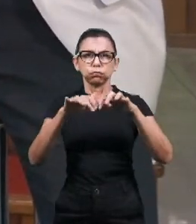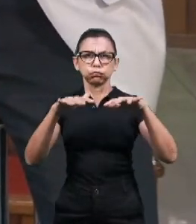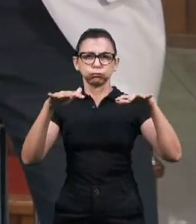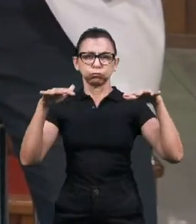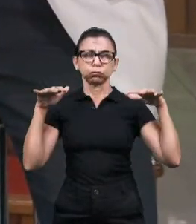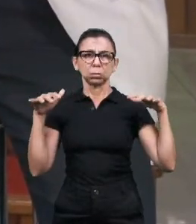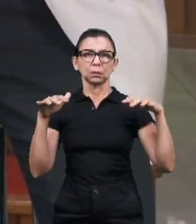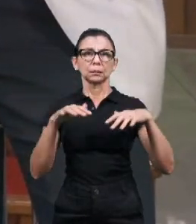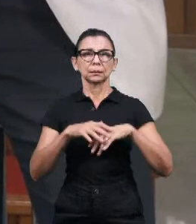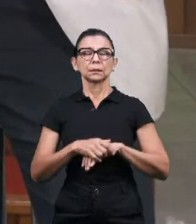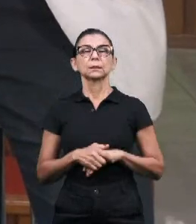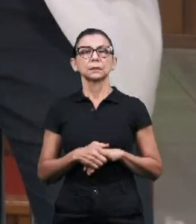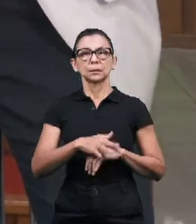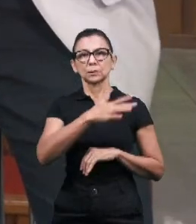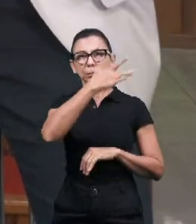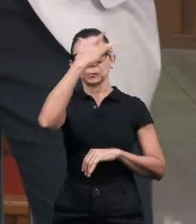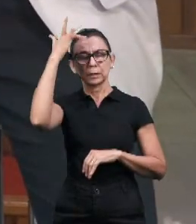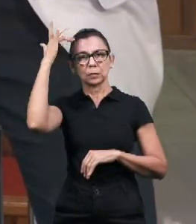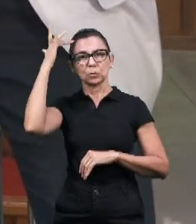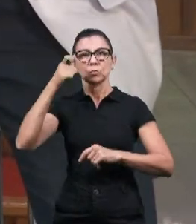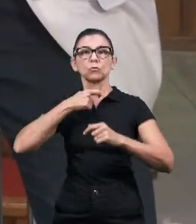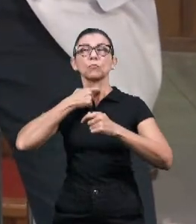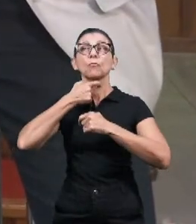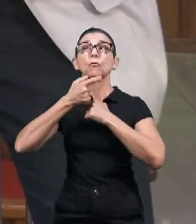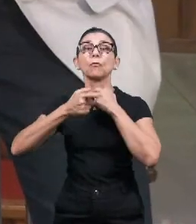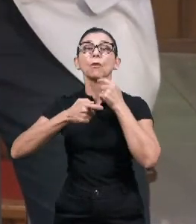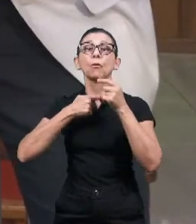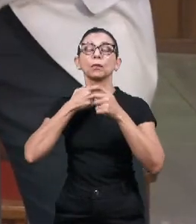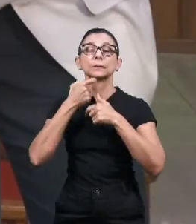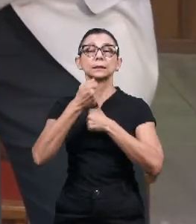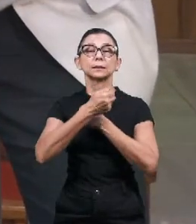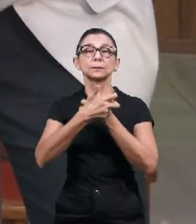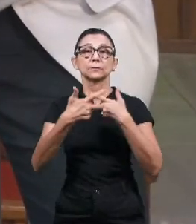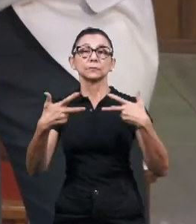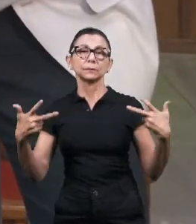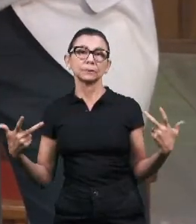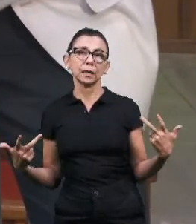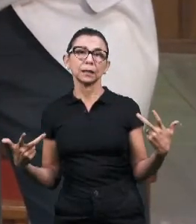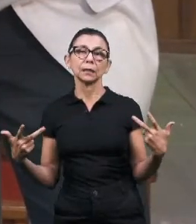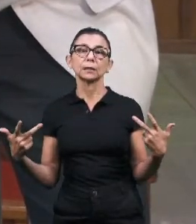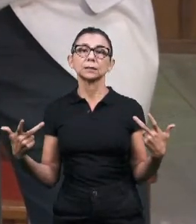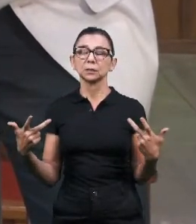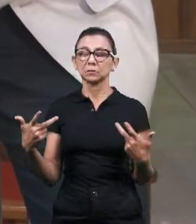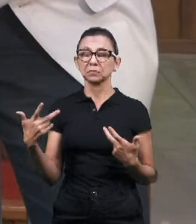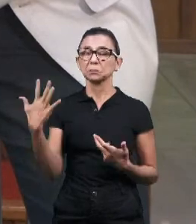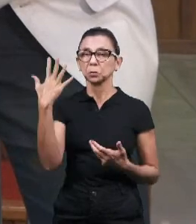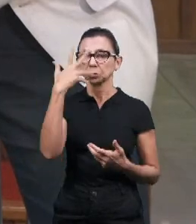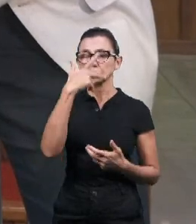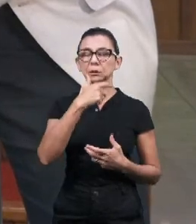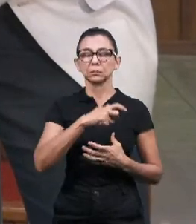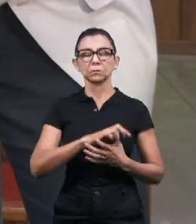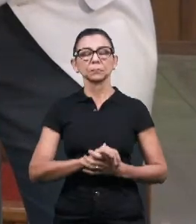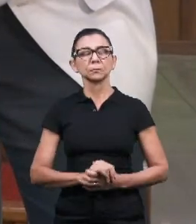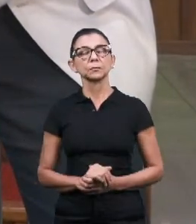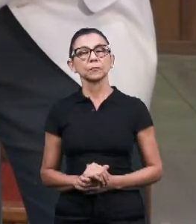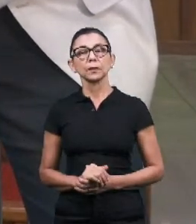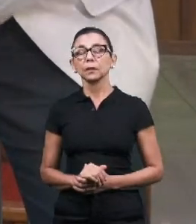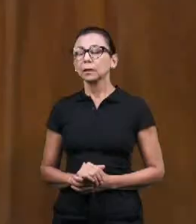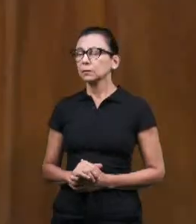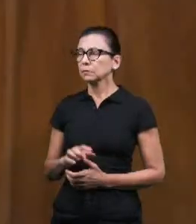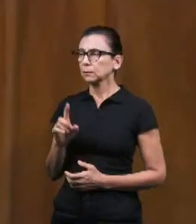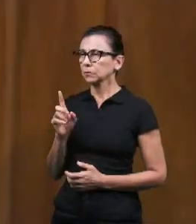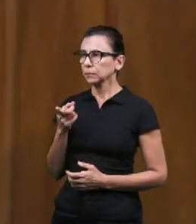louvor. Tínhamos um coral de 1.000 vozes, praticamente, em vários louvores, né? Foi muito marcante, realmente, aquele período ali. Aí agora, então, você